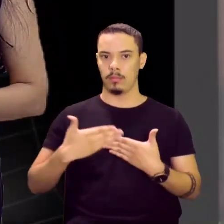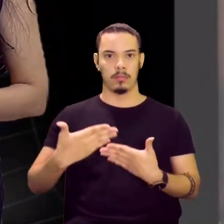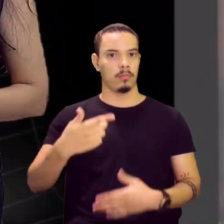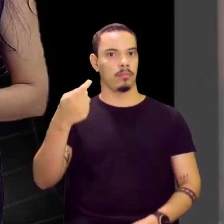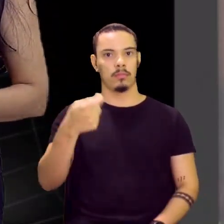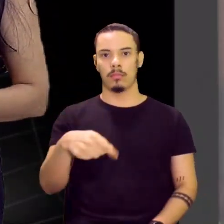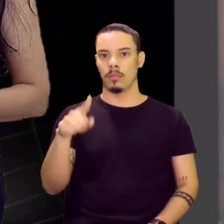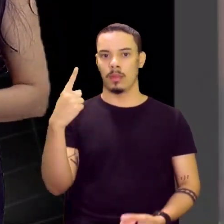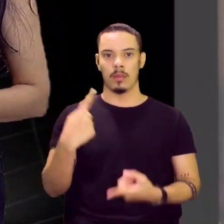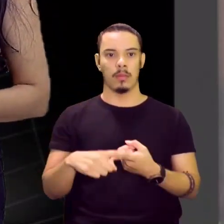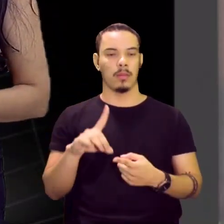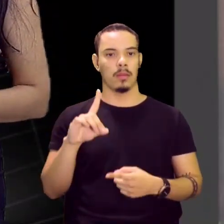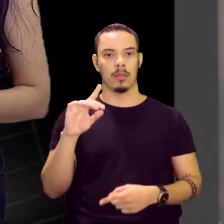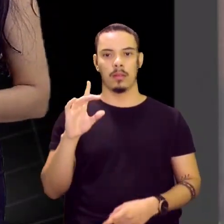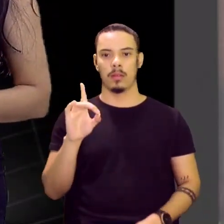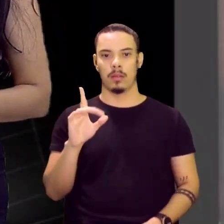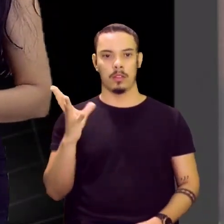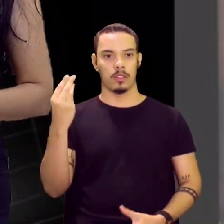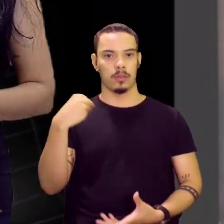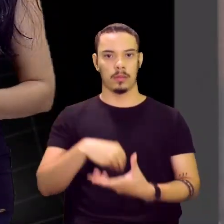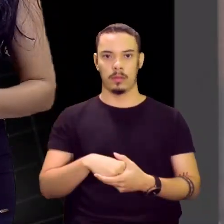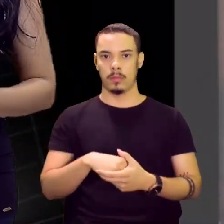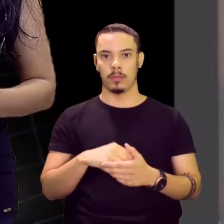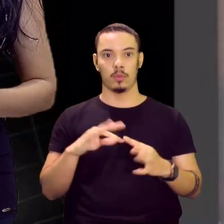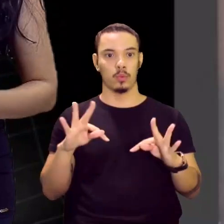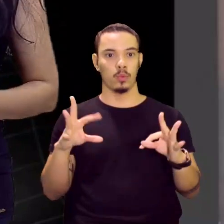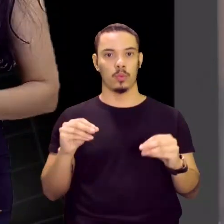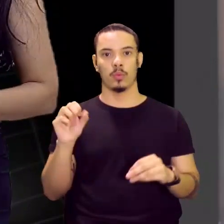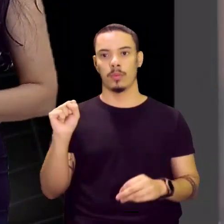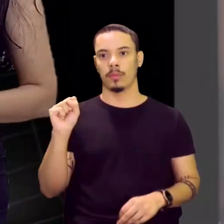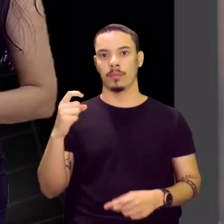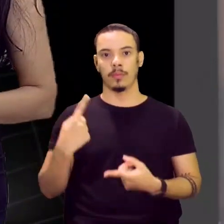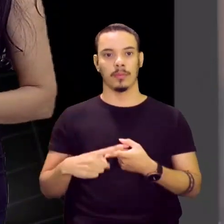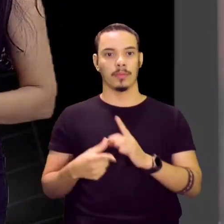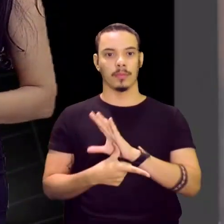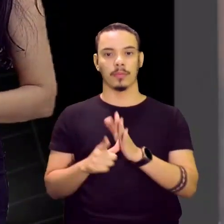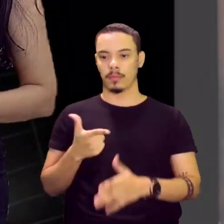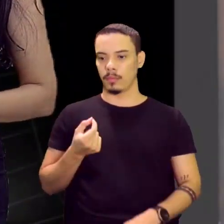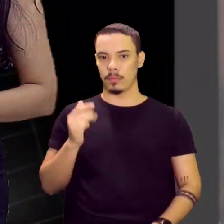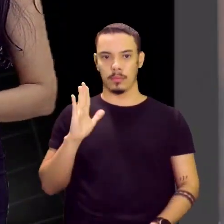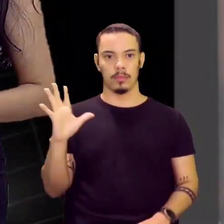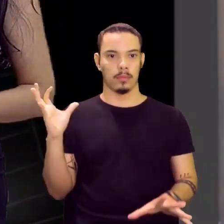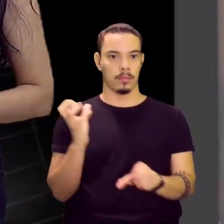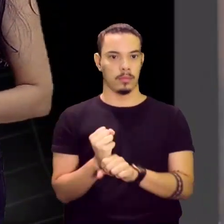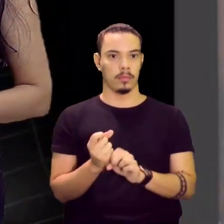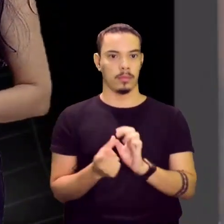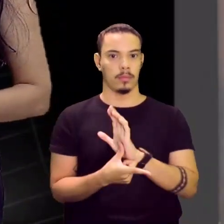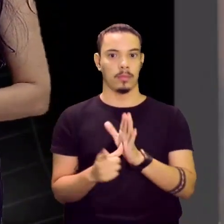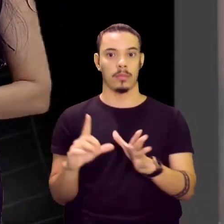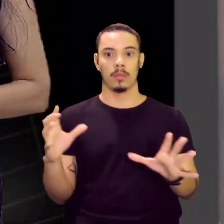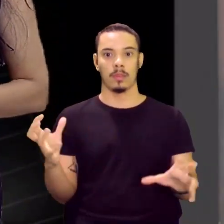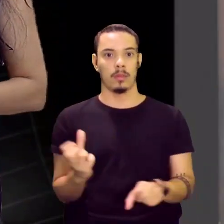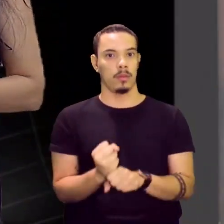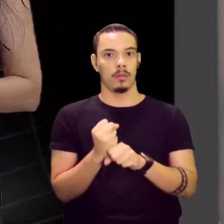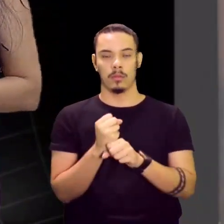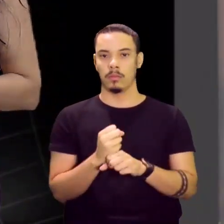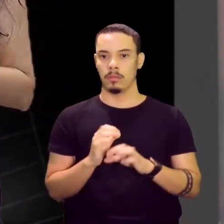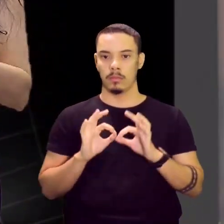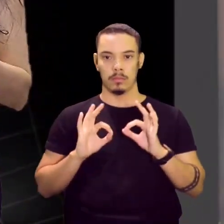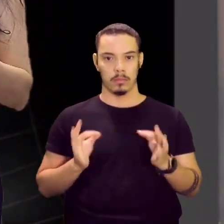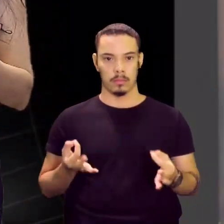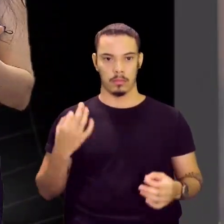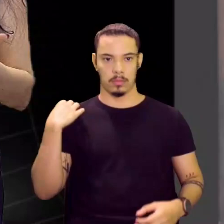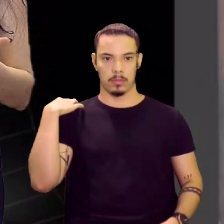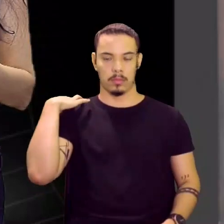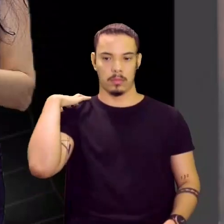precisa, porque o ΔD já é a distância percorrida, nos 8 segundos, porque os 20 segundos já foi calculado antes. E soma as duas distâncias. Simples.